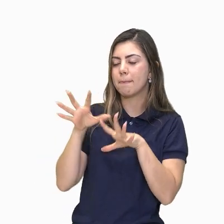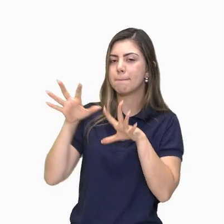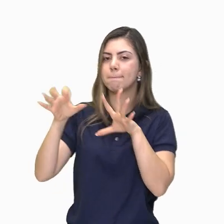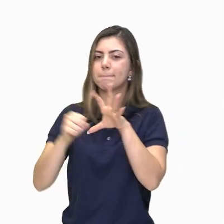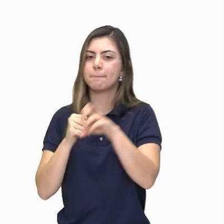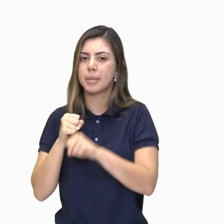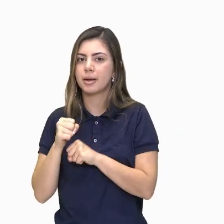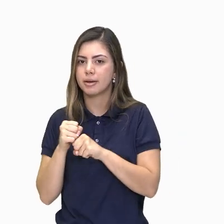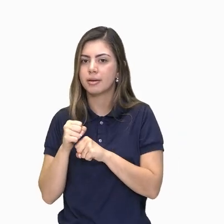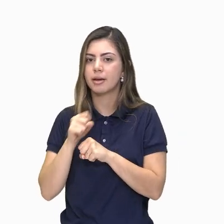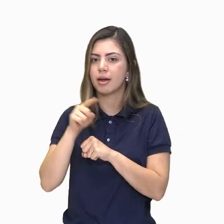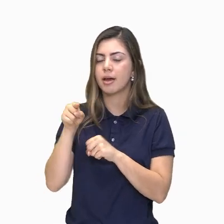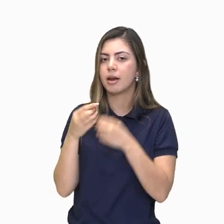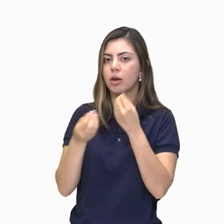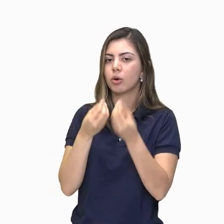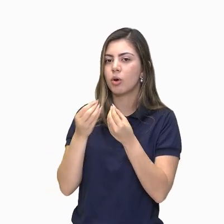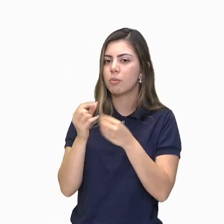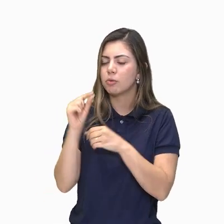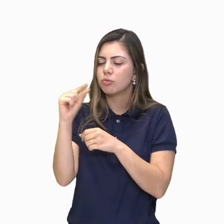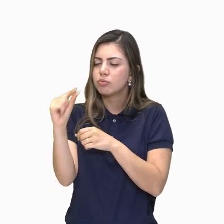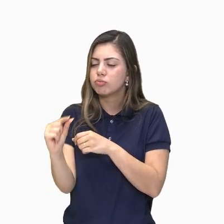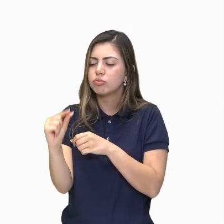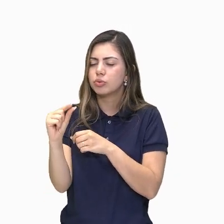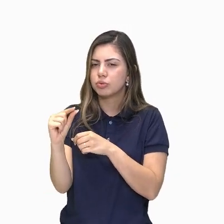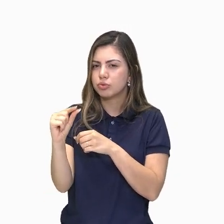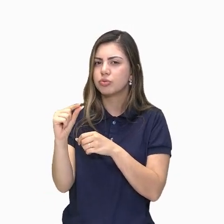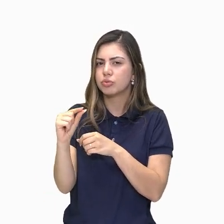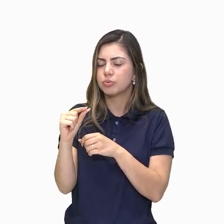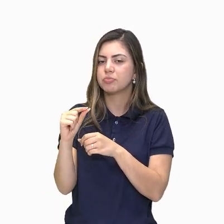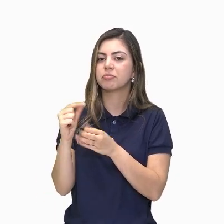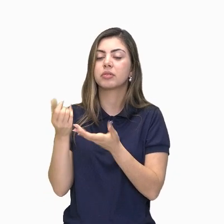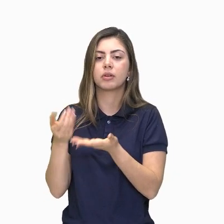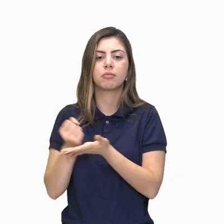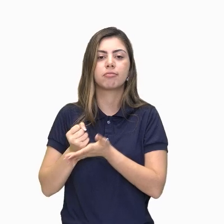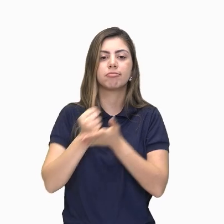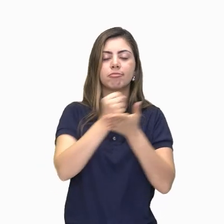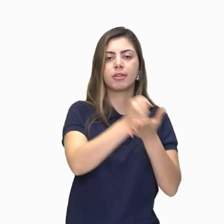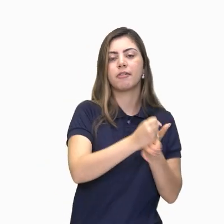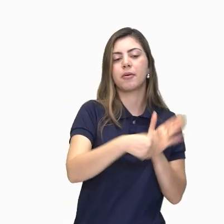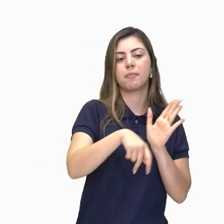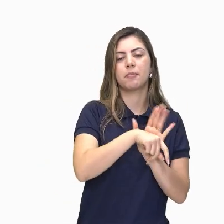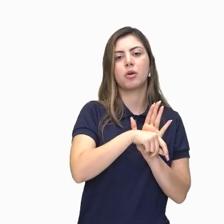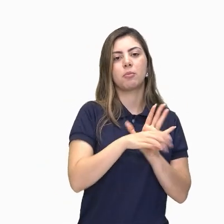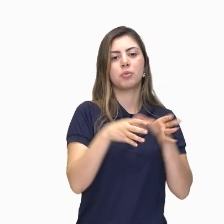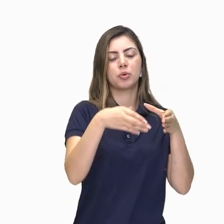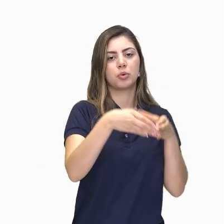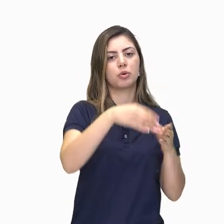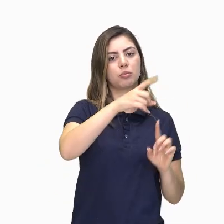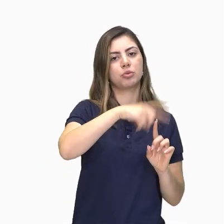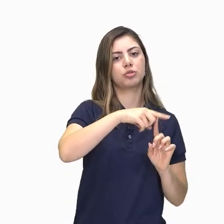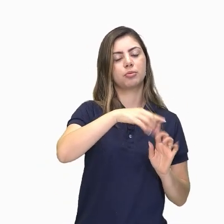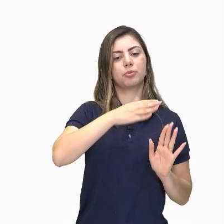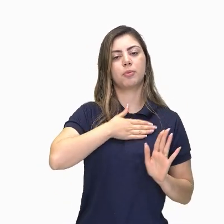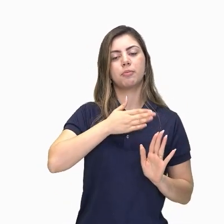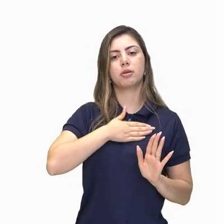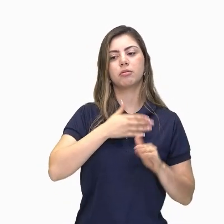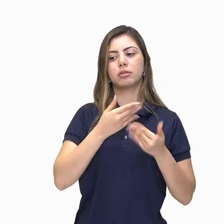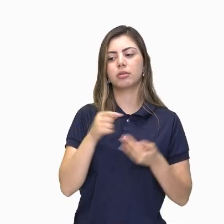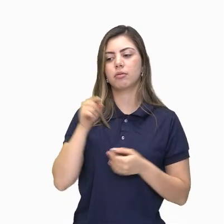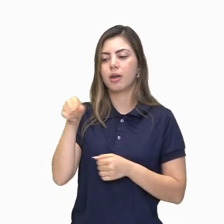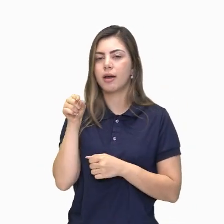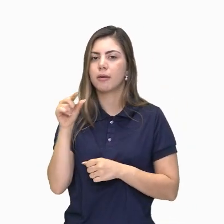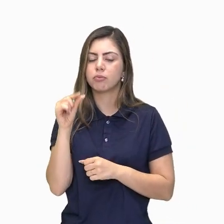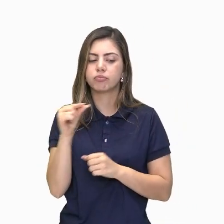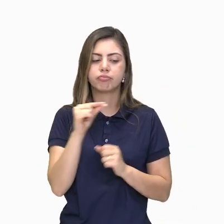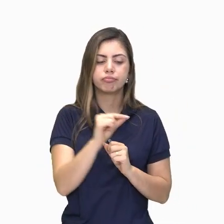ainda na forma larval ou de pupa. E aí elas levam para a colônia delas. E aí, quando ela se desenvolve, né,